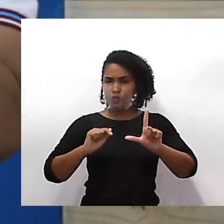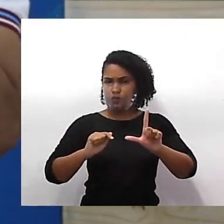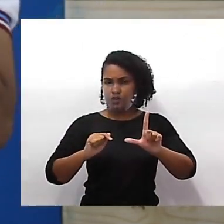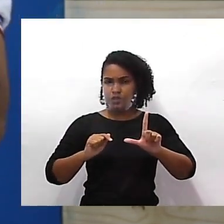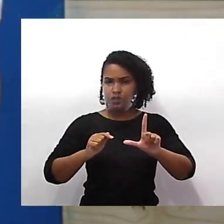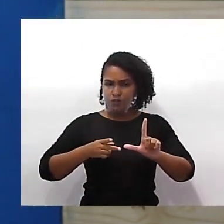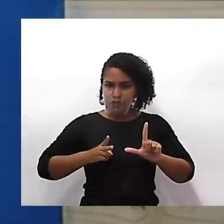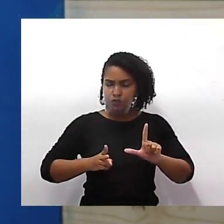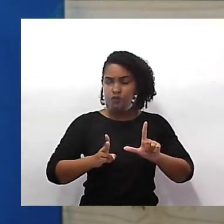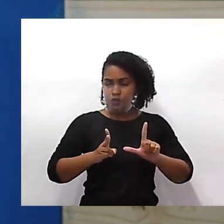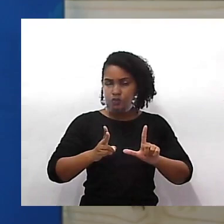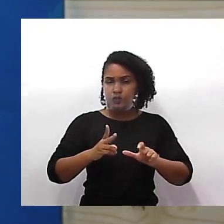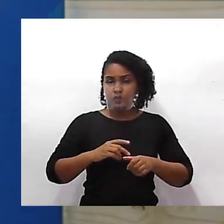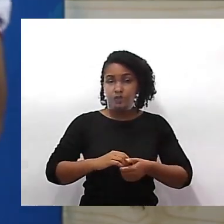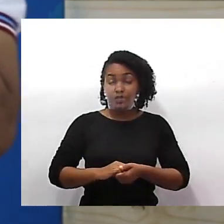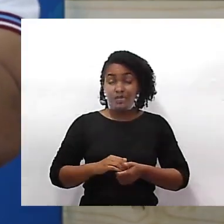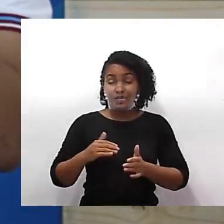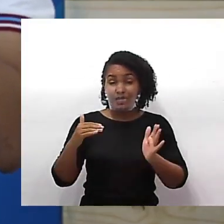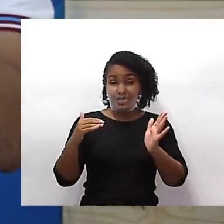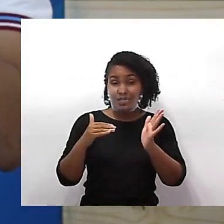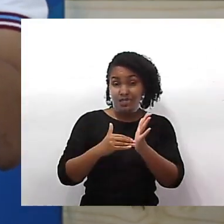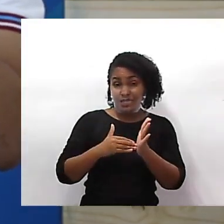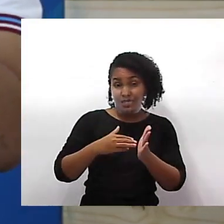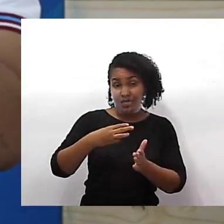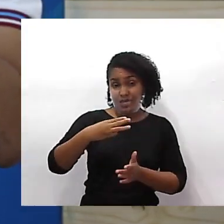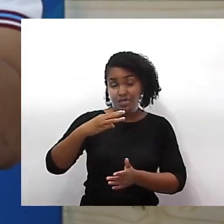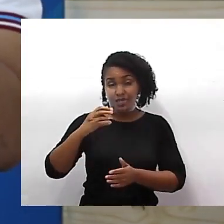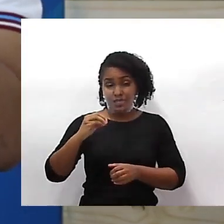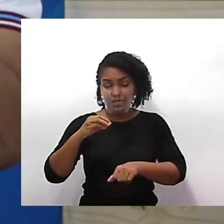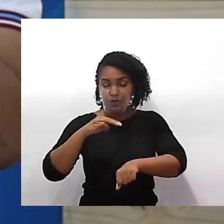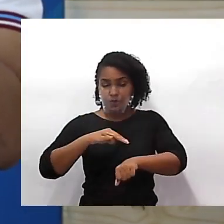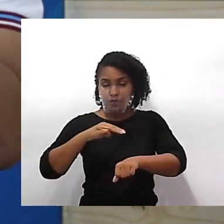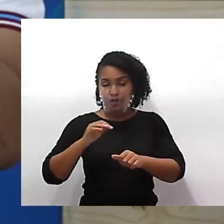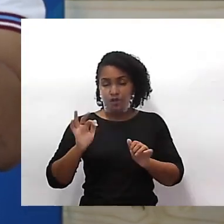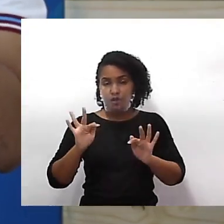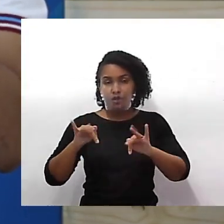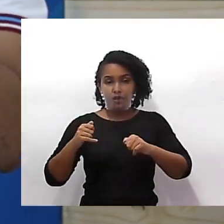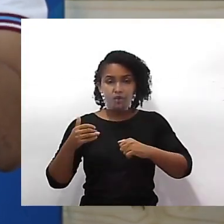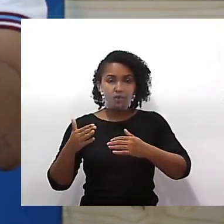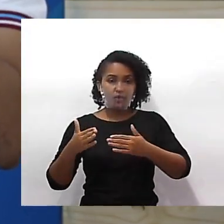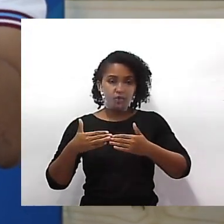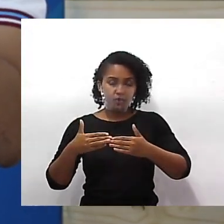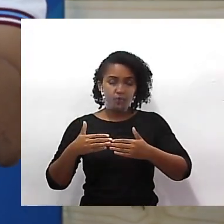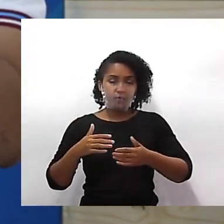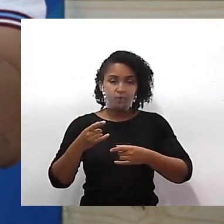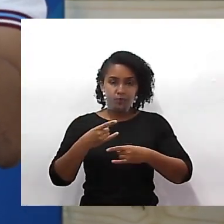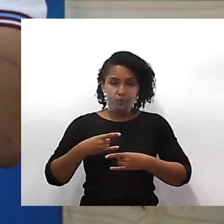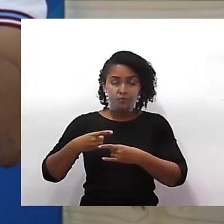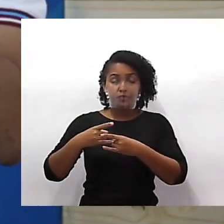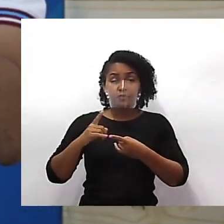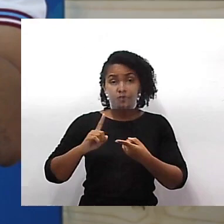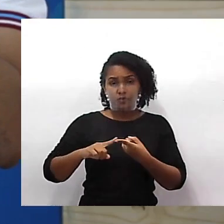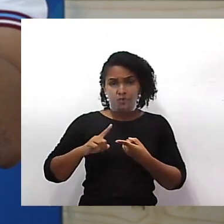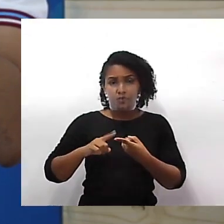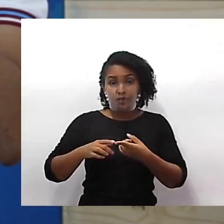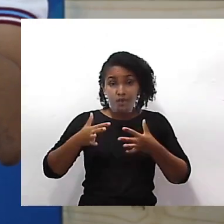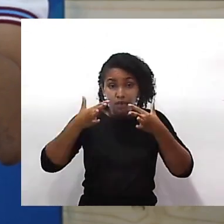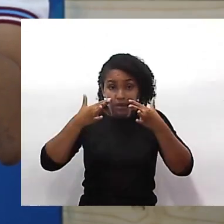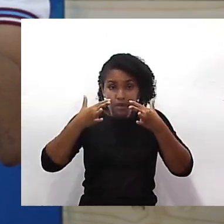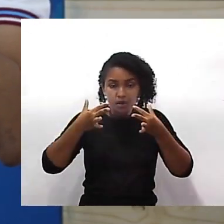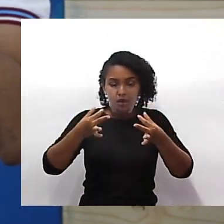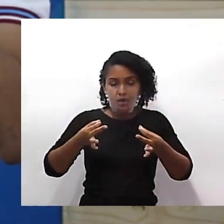permanecerá ativo até 30 minutos após o término da transmissão. E tenha atenção